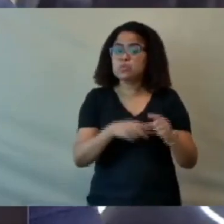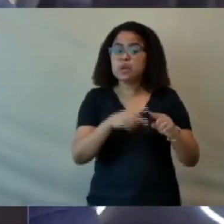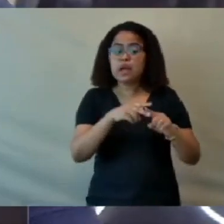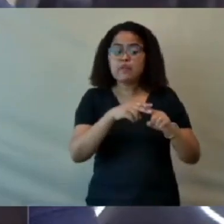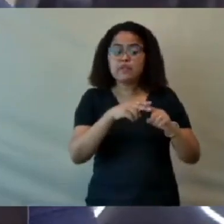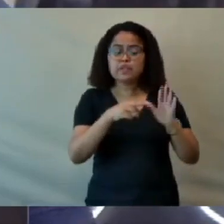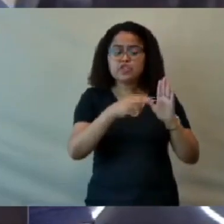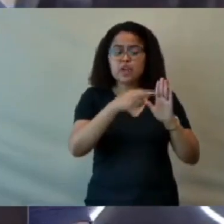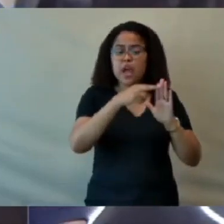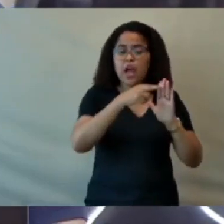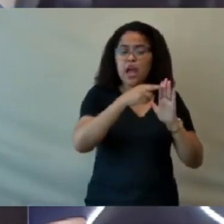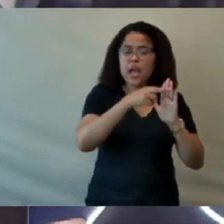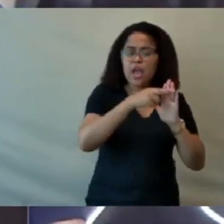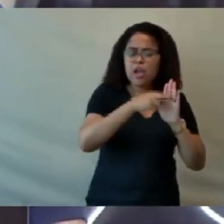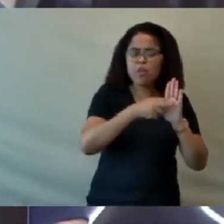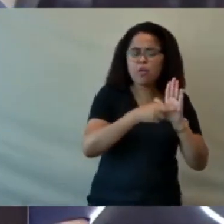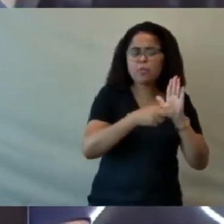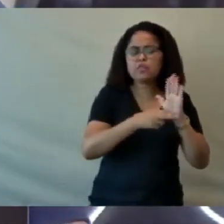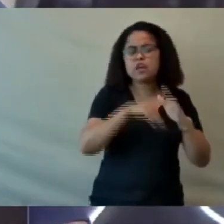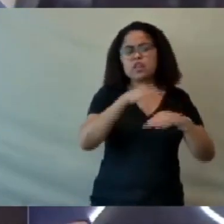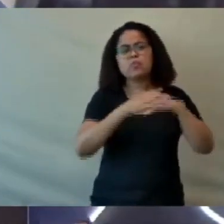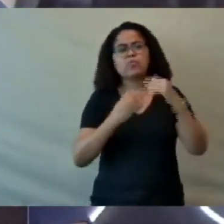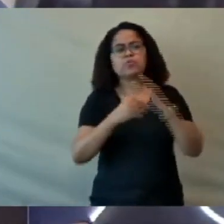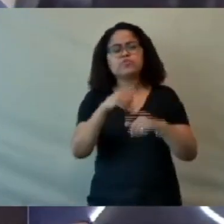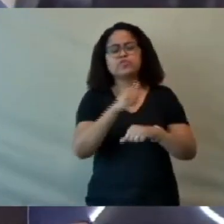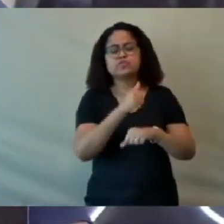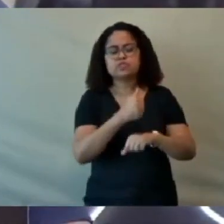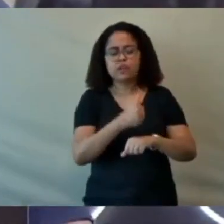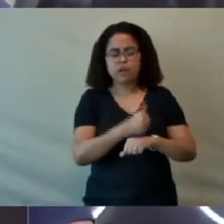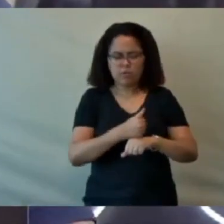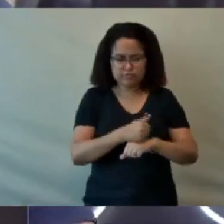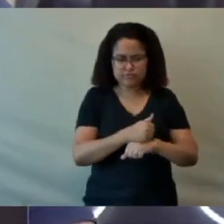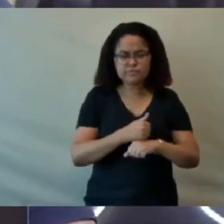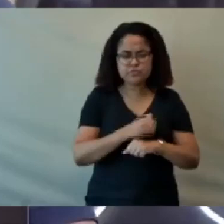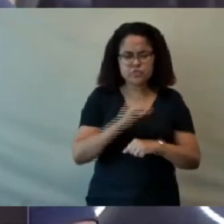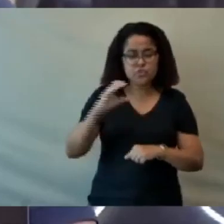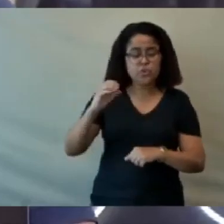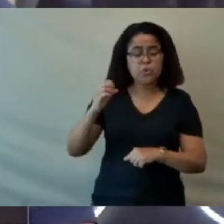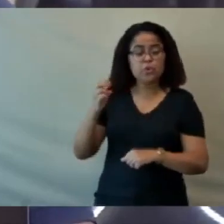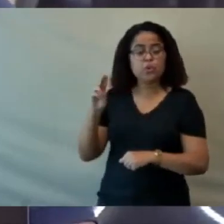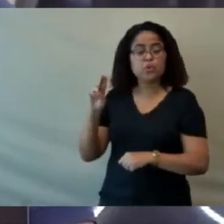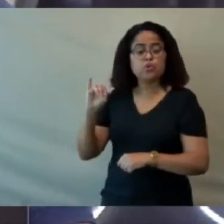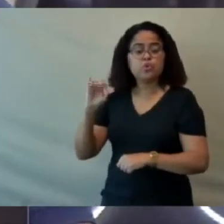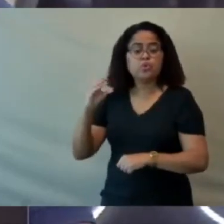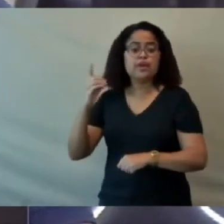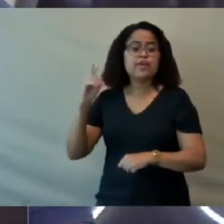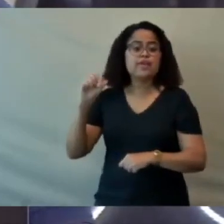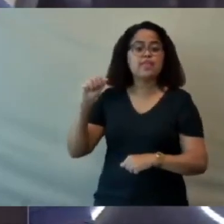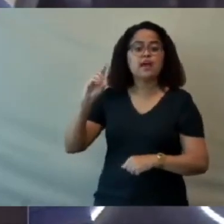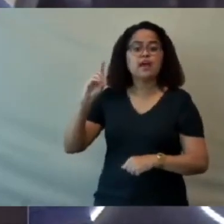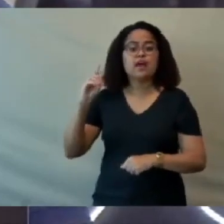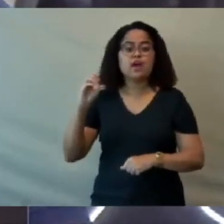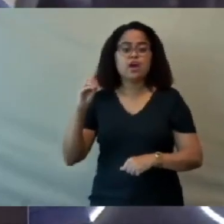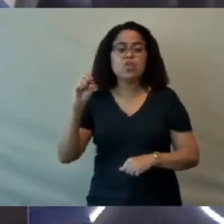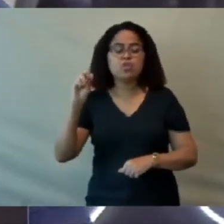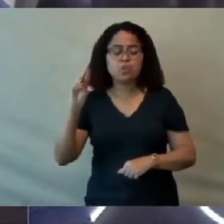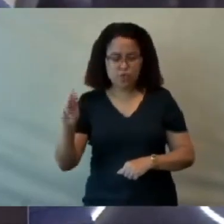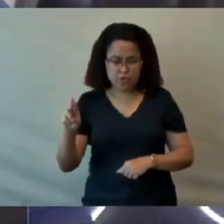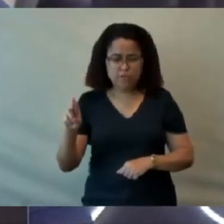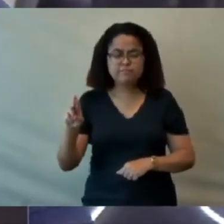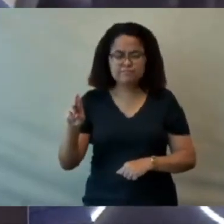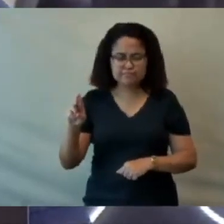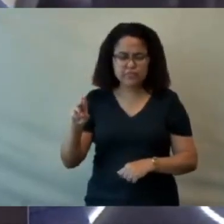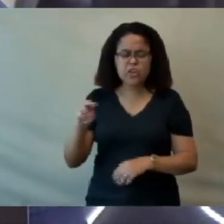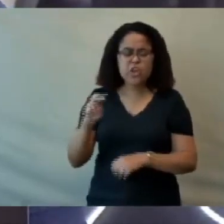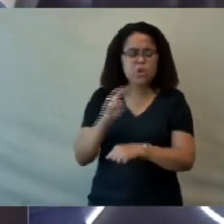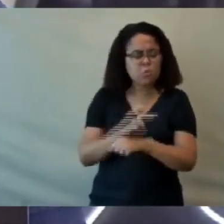que seja dar dignidade para essas pessoas que trabalham cuidando dos nossos idosos eu senti na